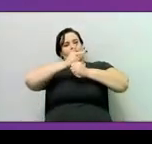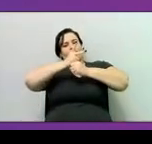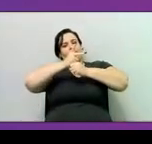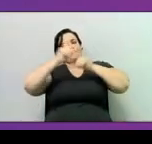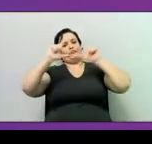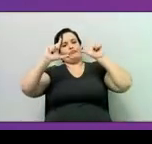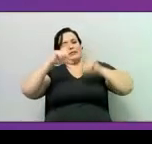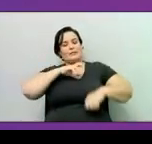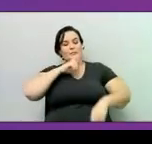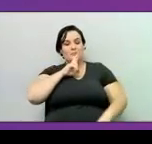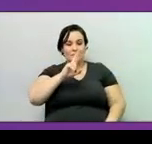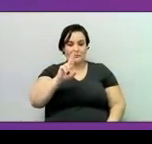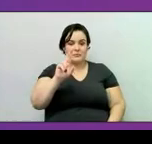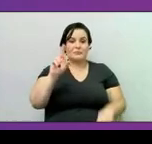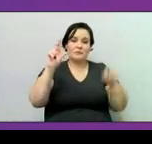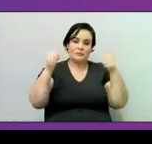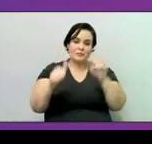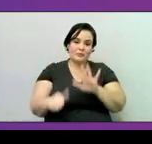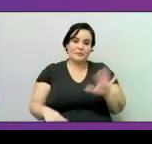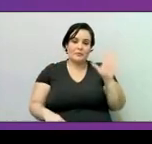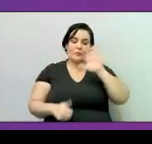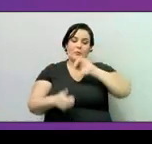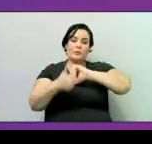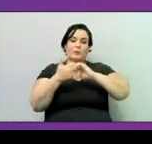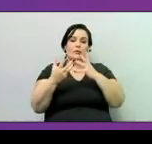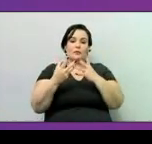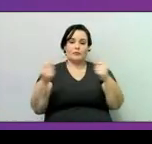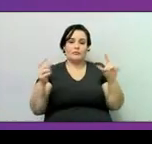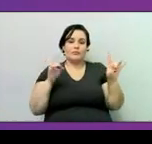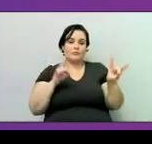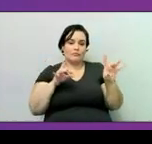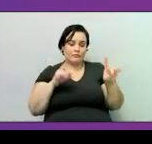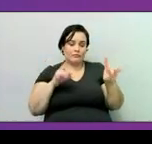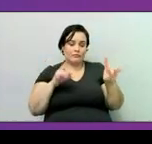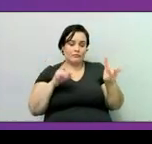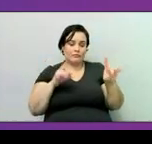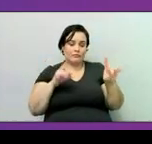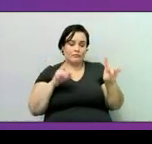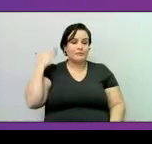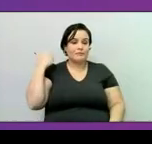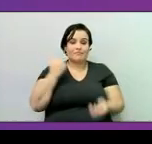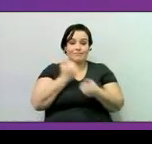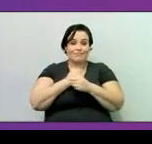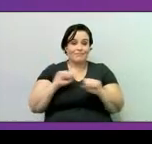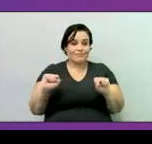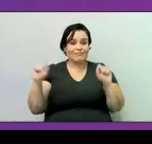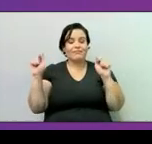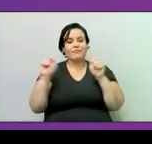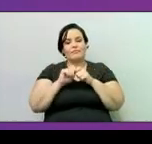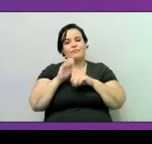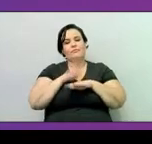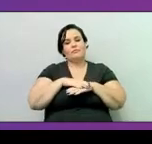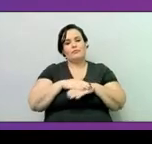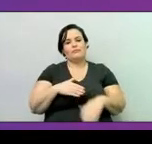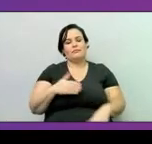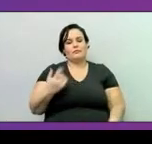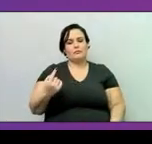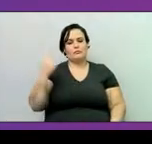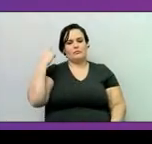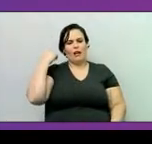num grau de qualidade técnica e era uma coisa que era impossível fazer nos tempos não tão antigos assim mas